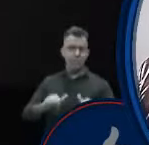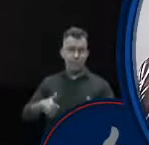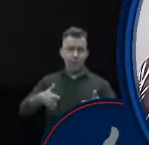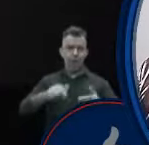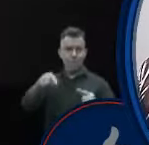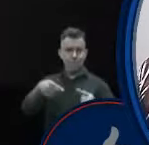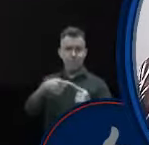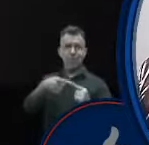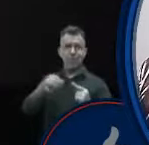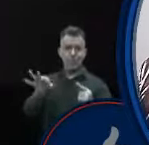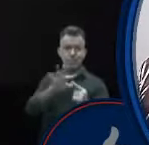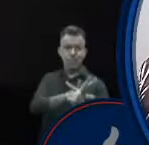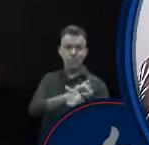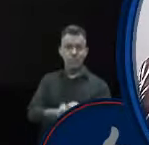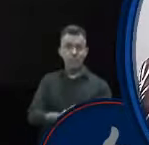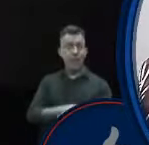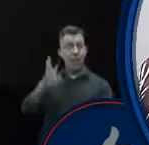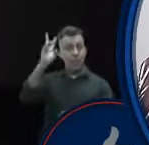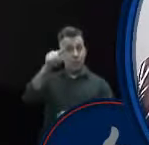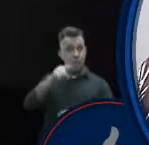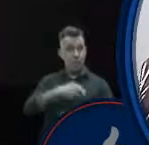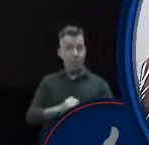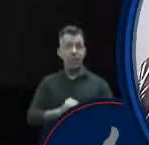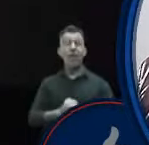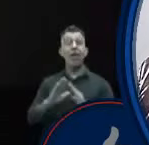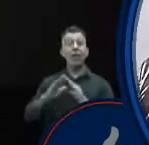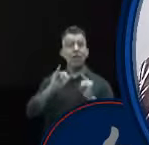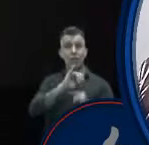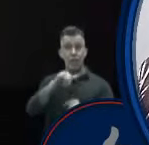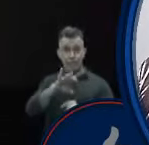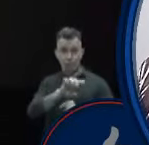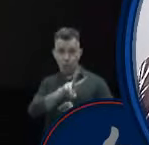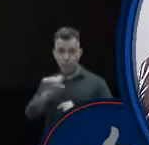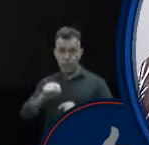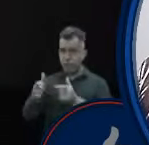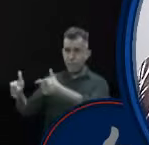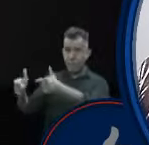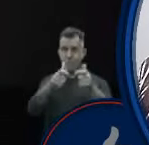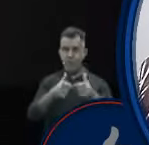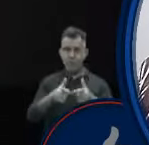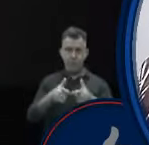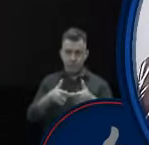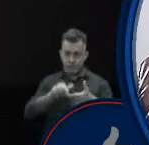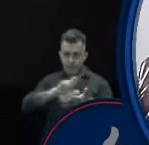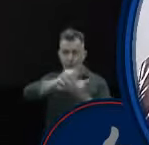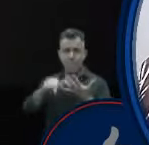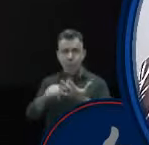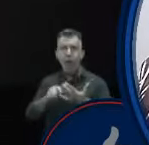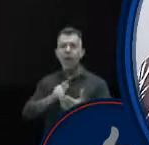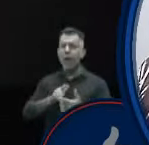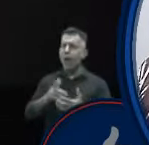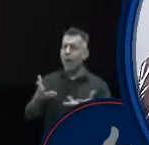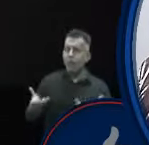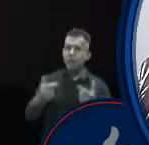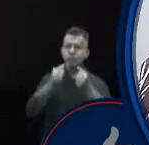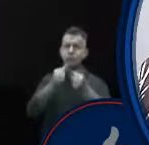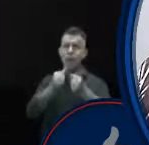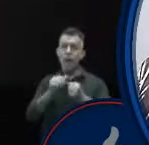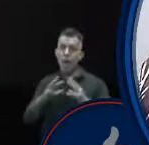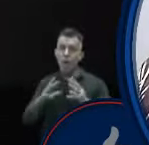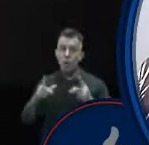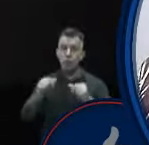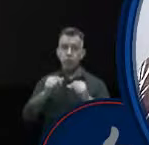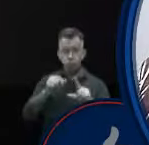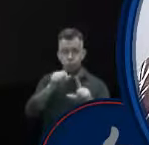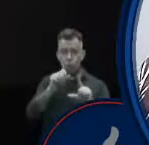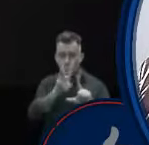destination. Lembrando que em imóveis, uma das melhores categorias em termos de margem para o nosso mix, gera um excelente tráfego em todos